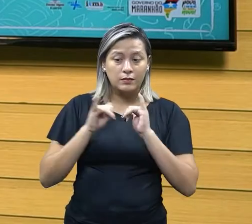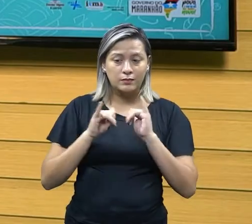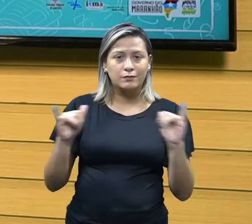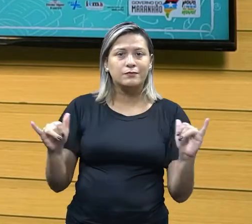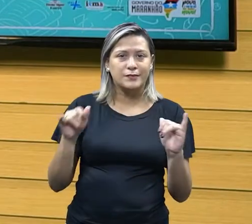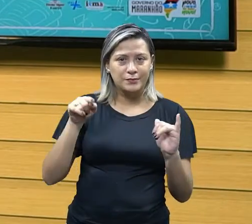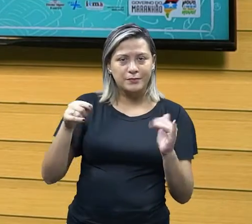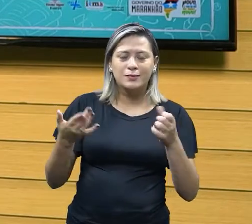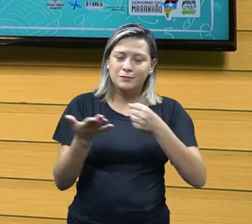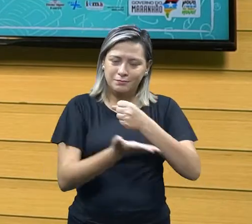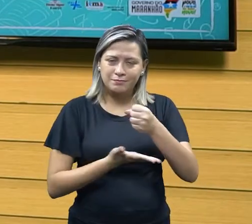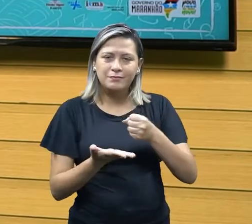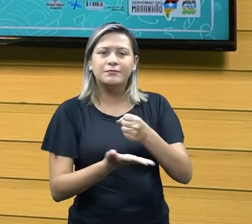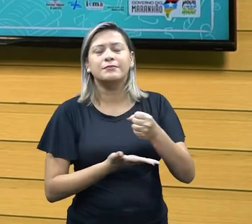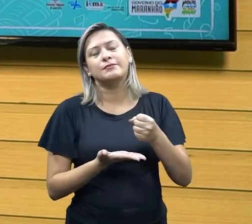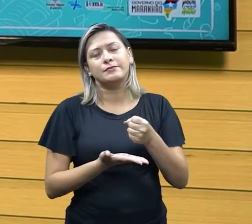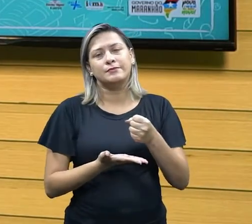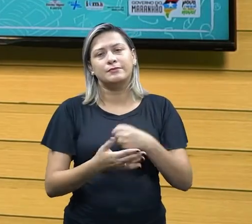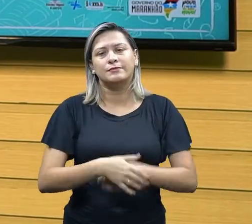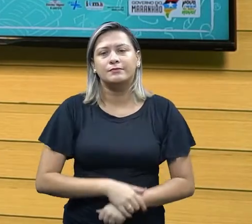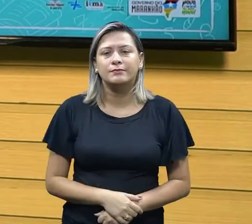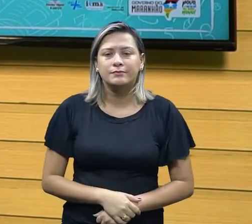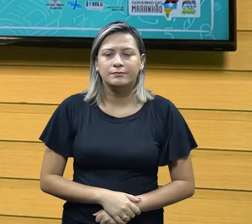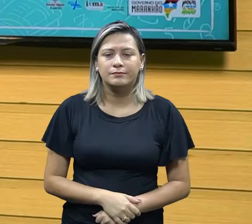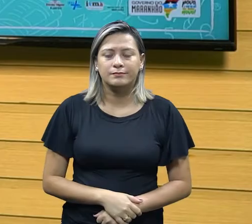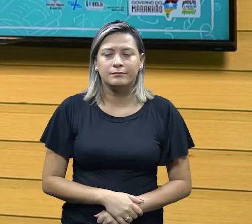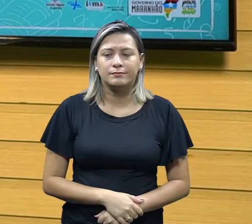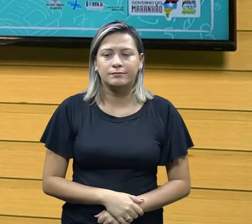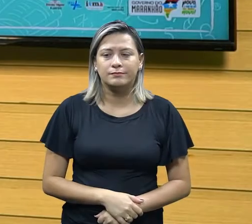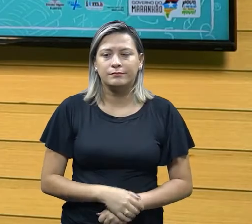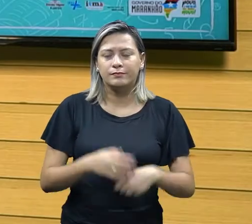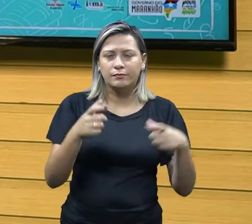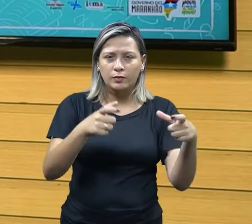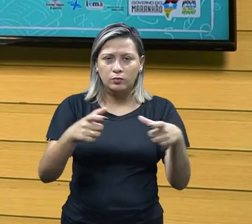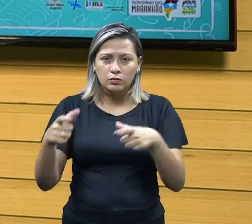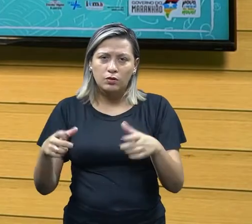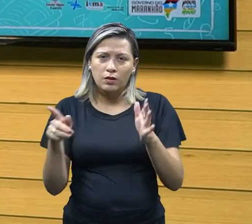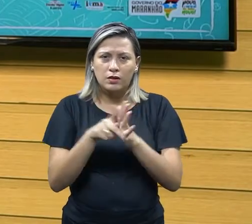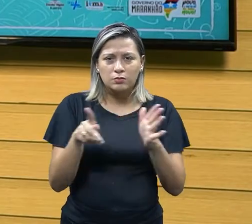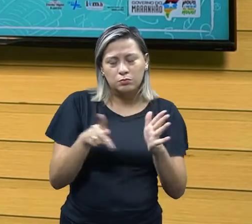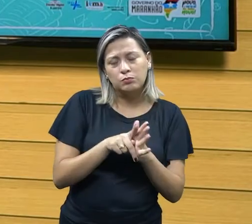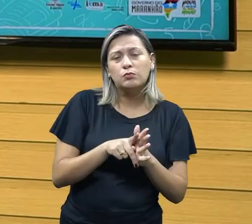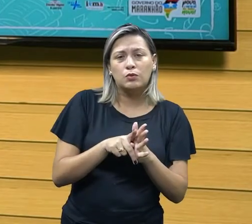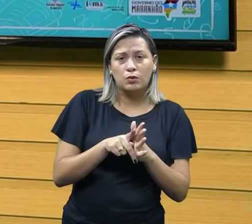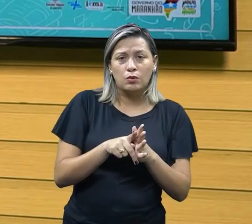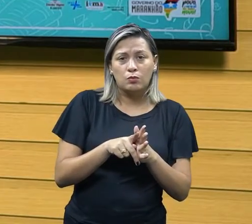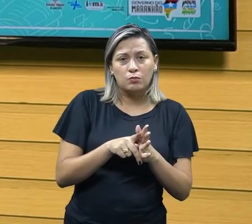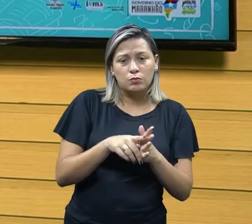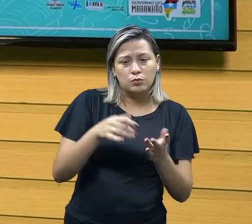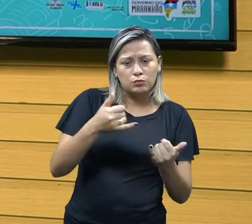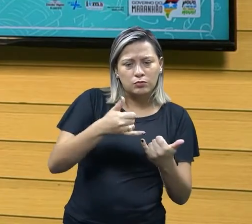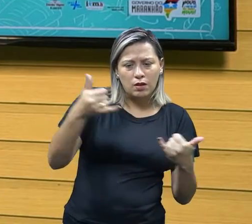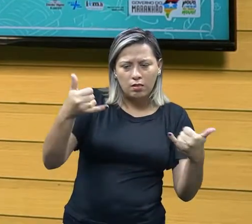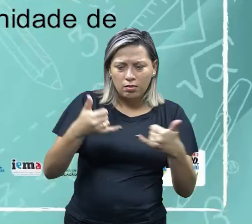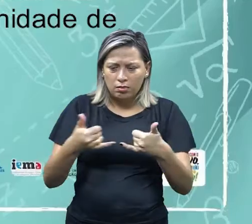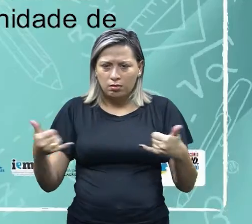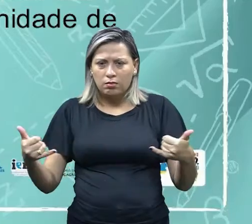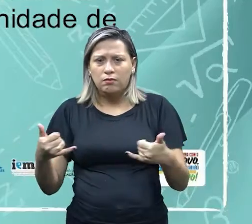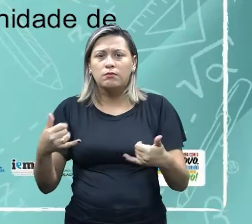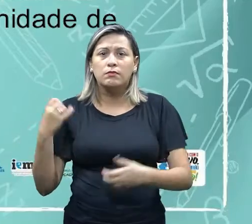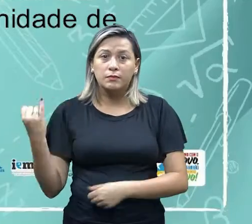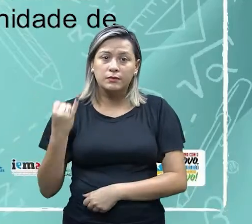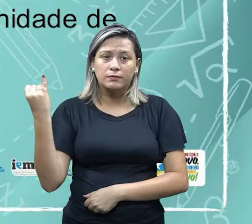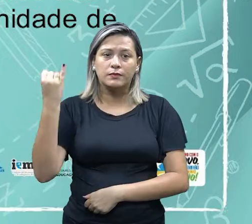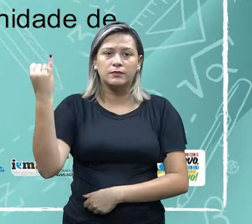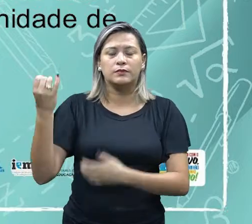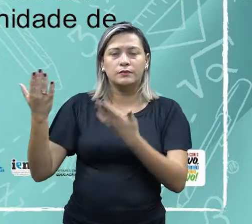as informações mais básicas, são as posições que você tem que deixar acionado mais importantes.